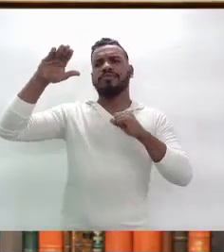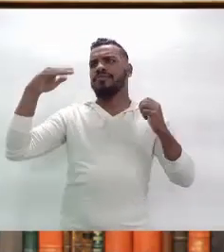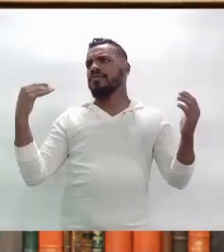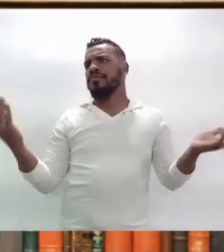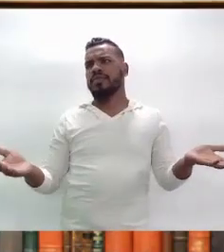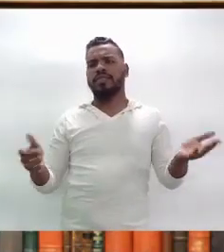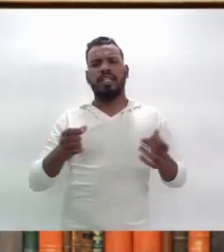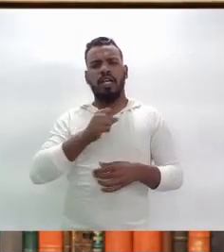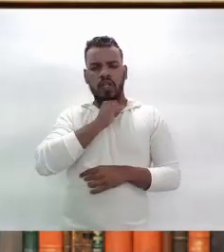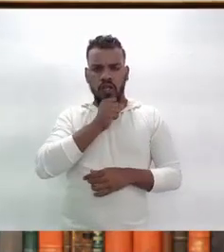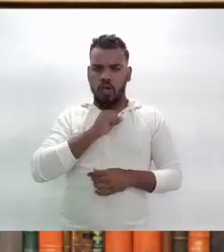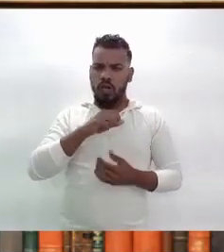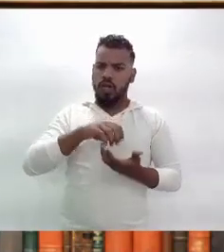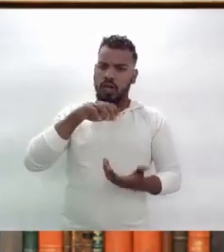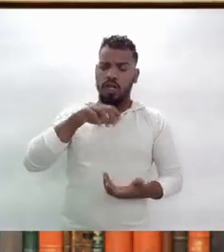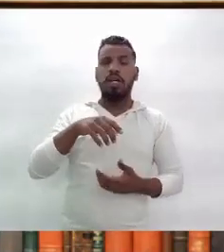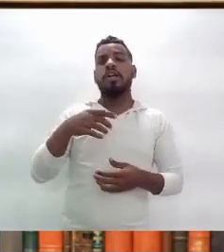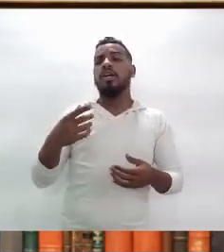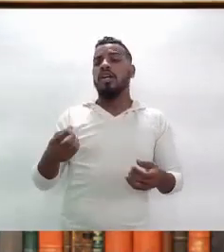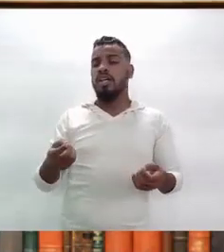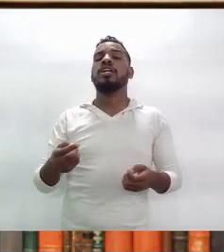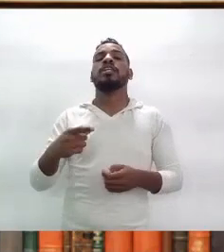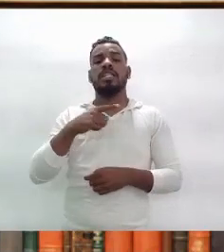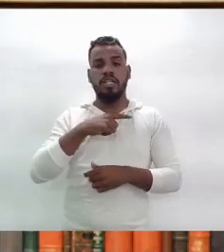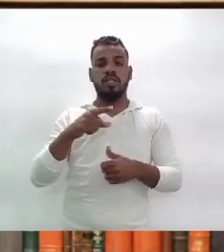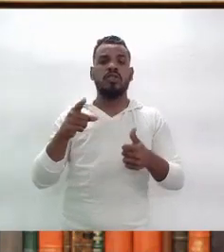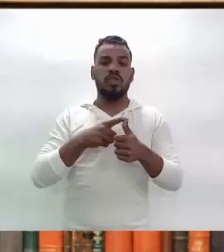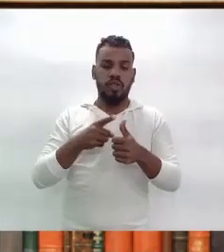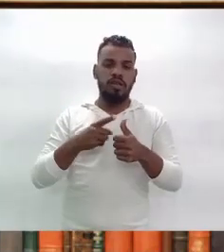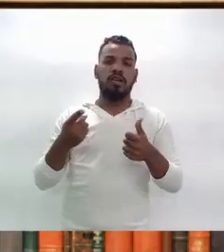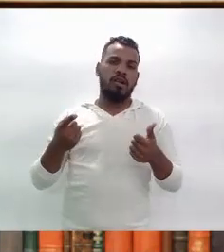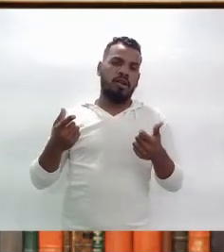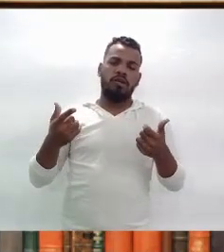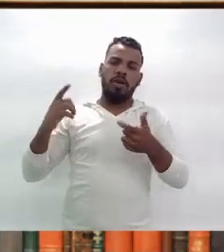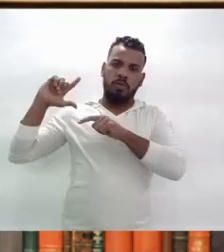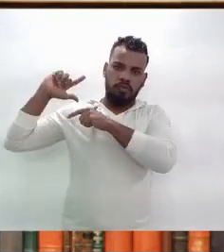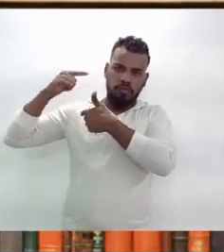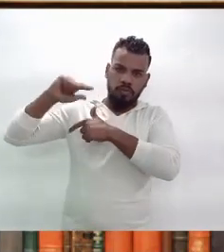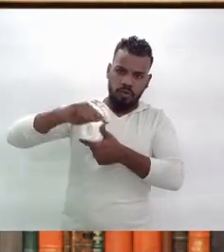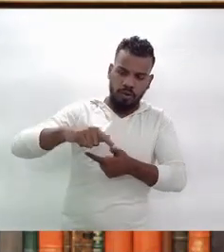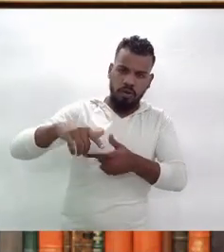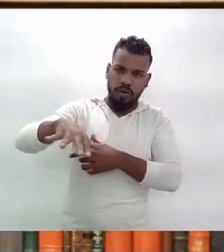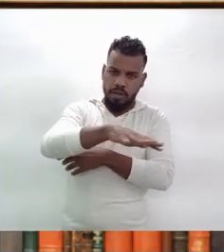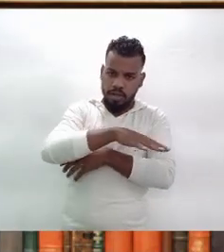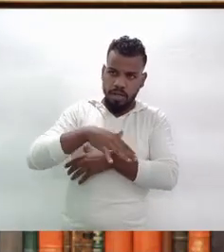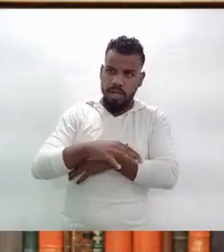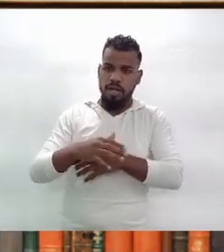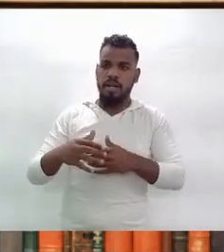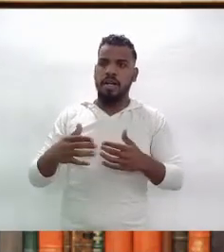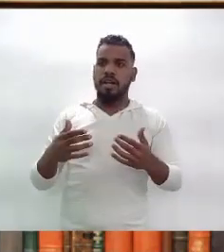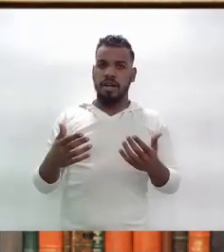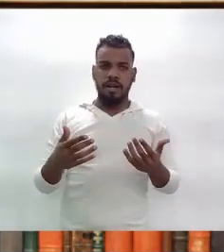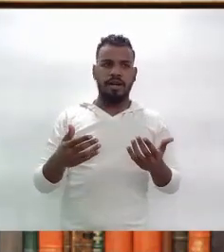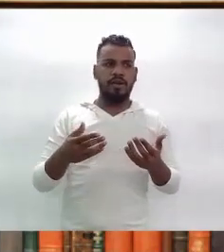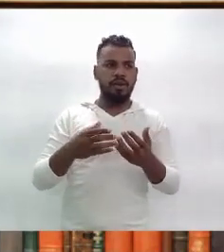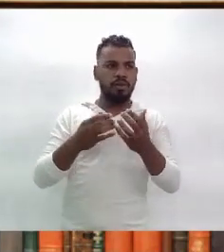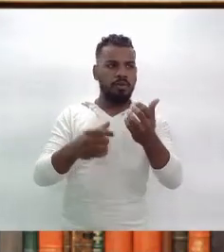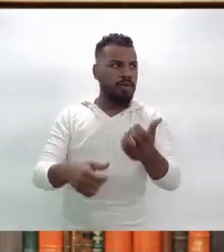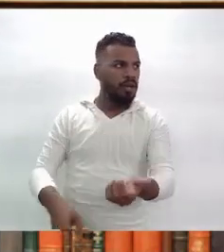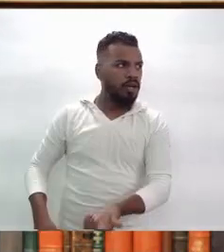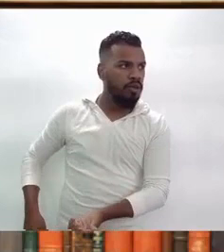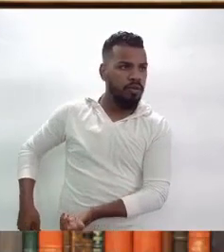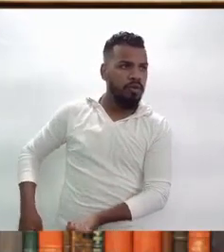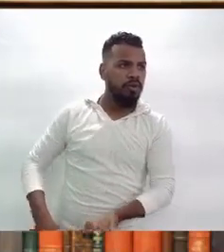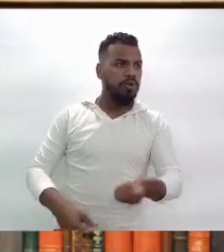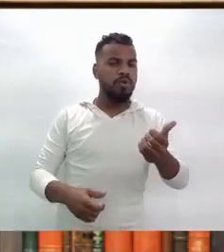questão do idoso, né? A gente tem uma questão tradicional dentro do enraizamento do maracatu, a